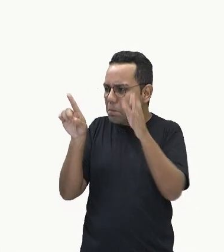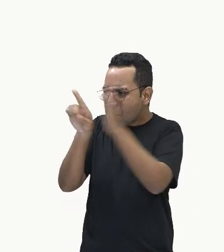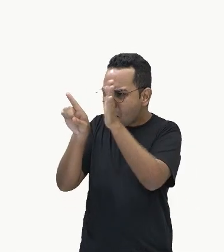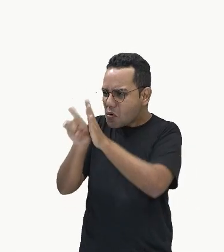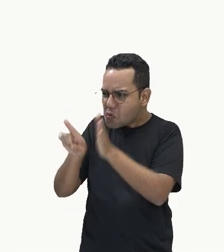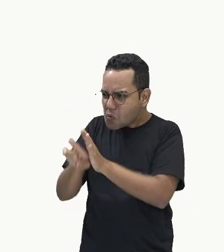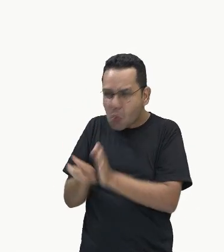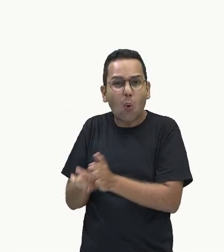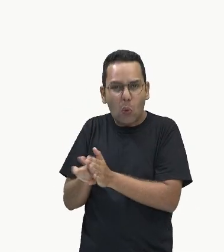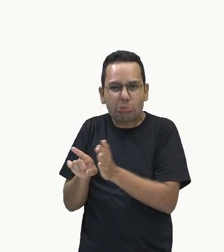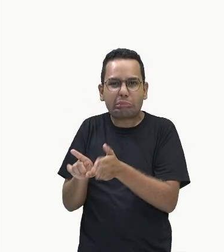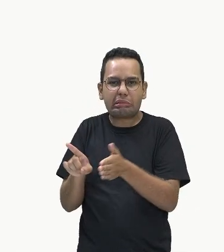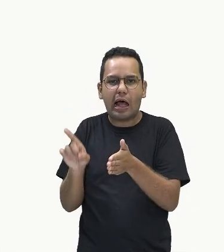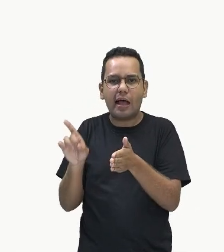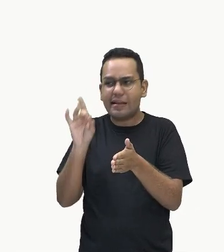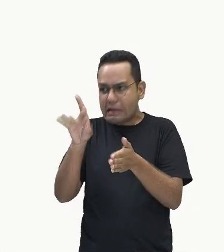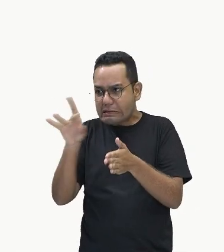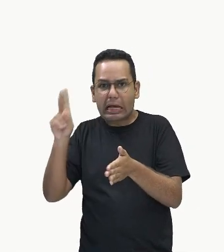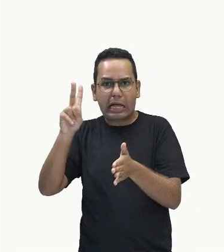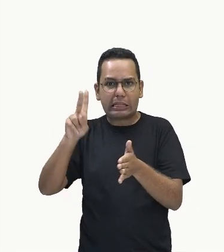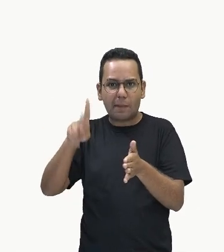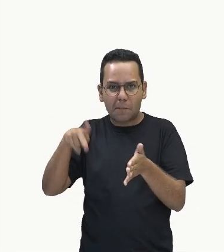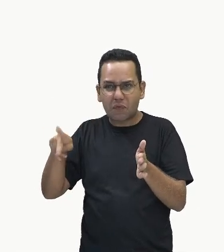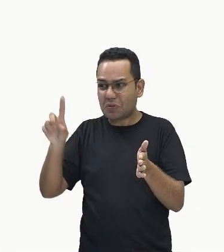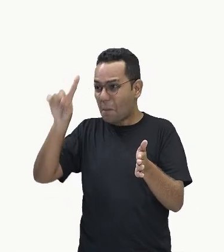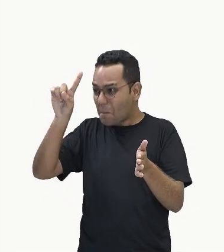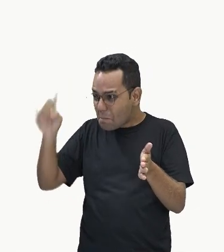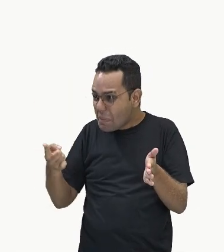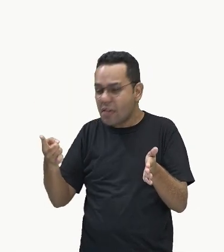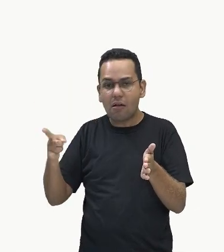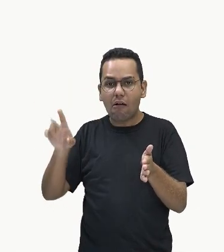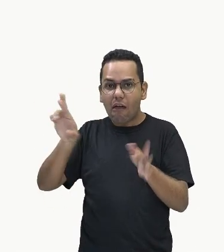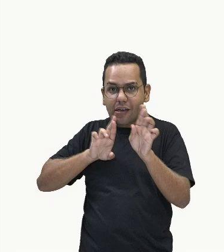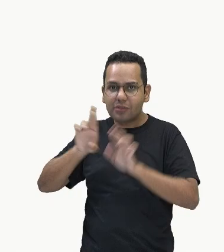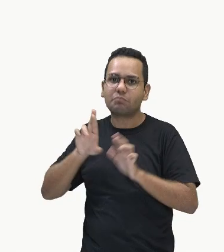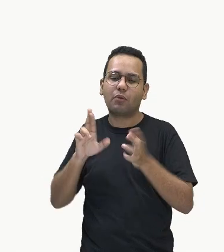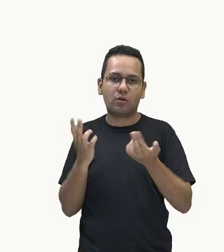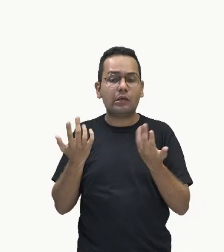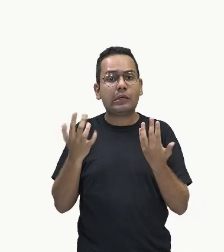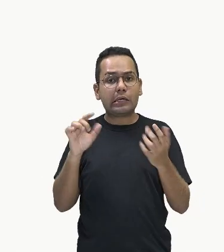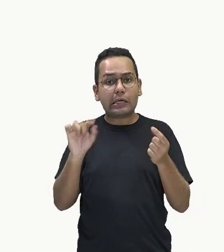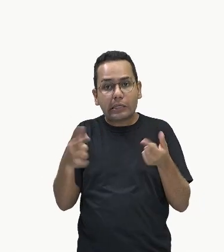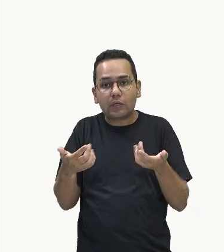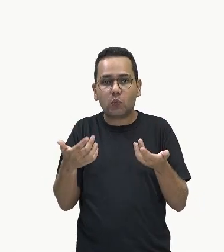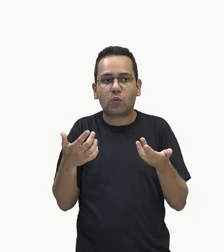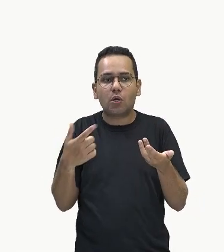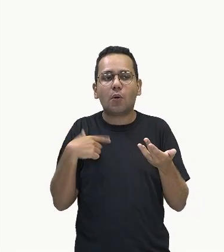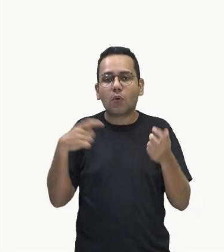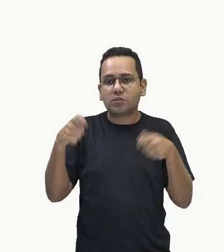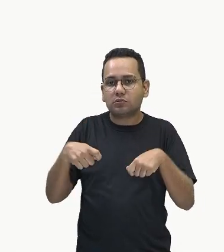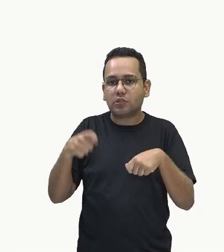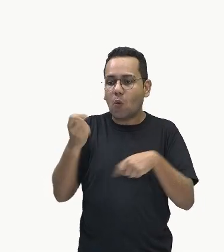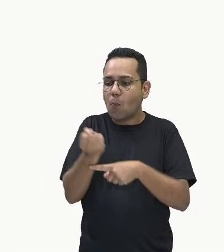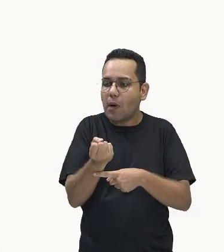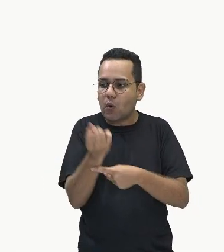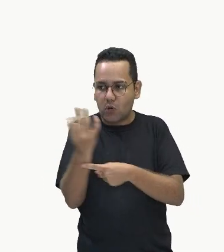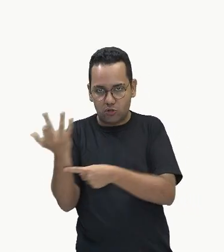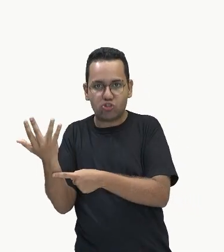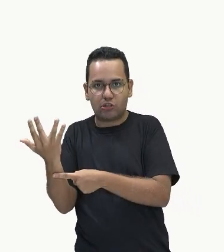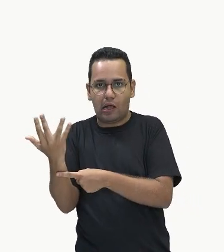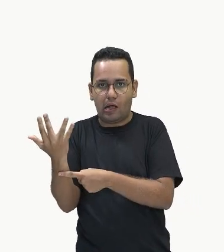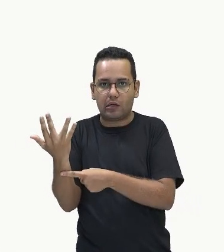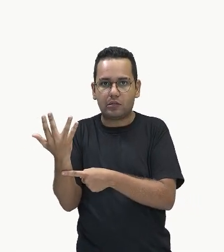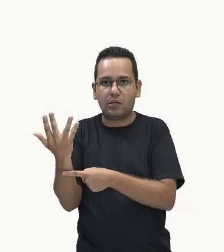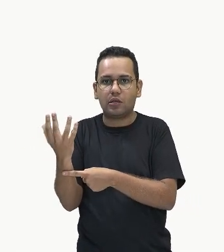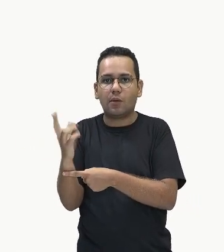verificar se os 1000 professores vão conseguir dar essa resposta. Então, a gente pode pegar apenas uma quantidade, que é o que a gente chama de